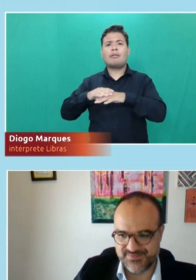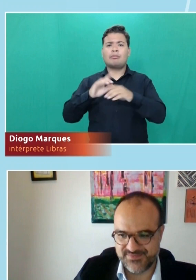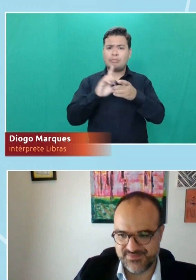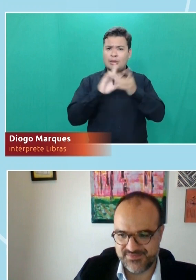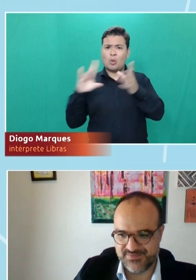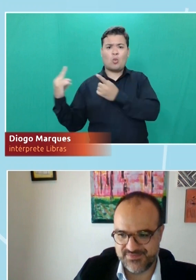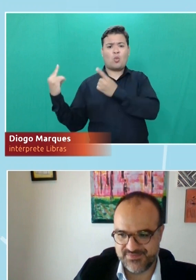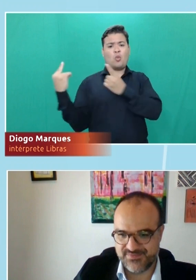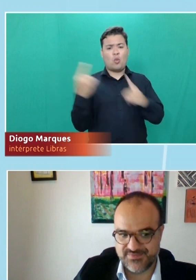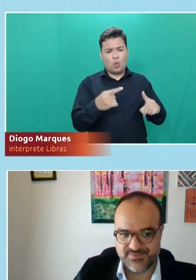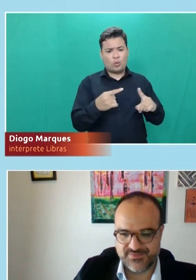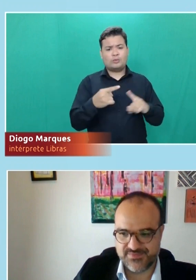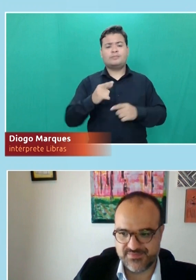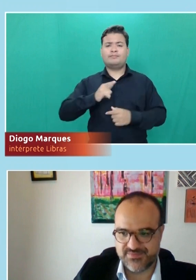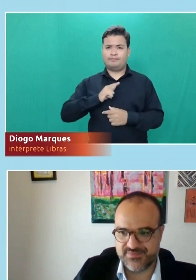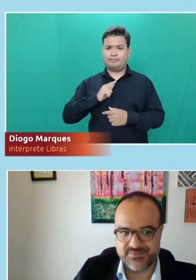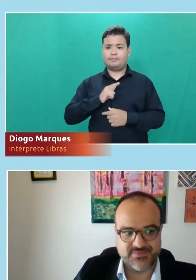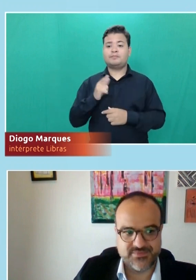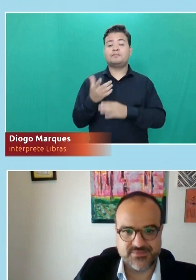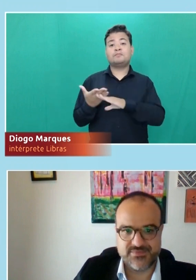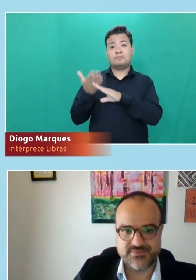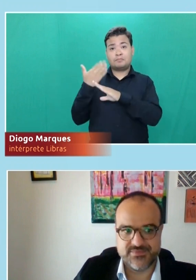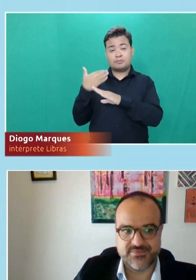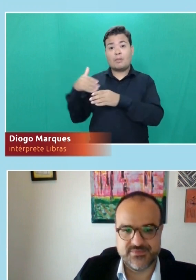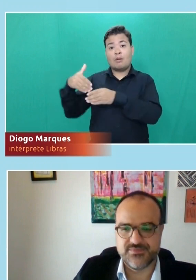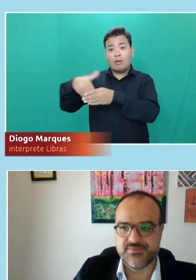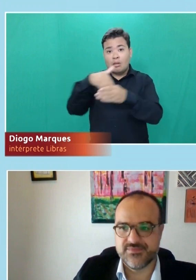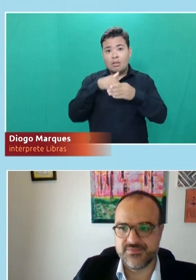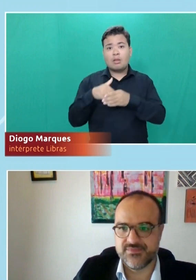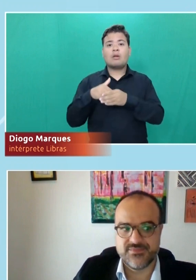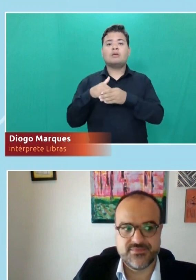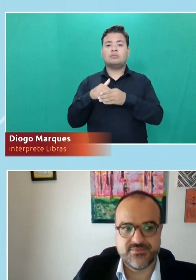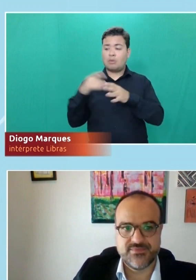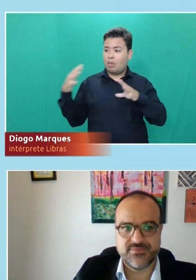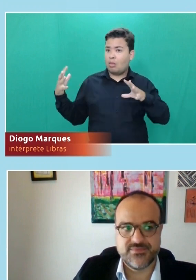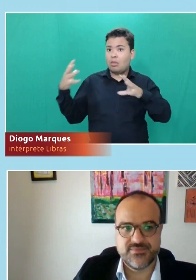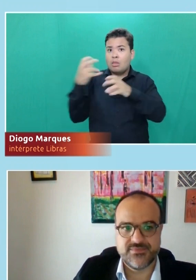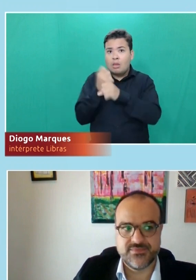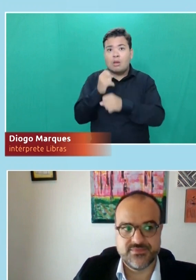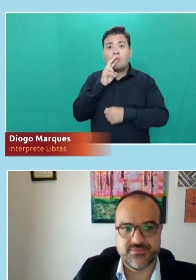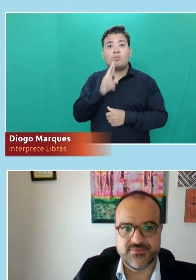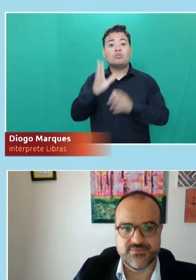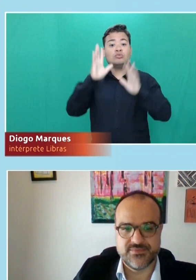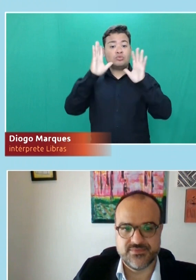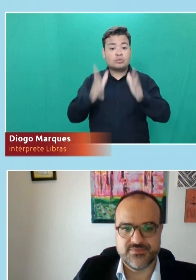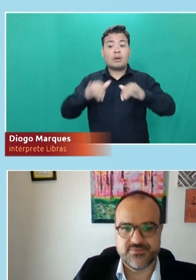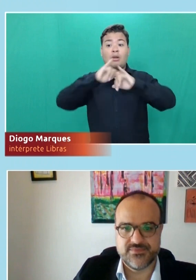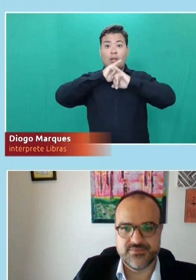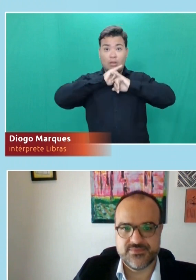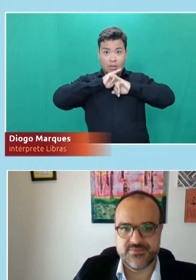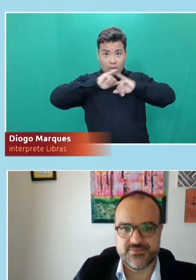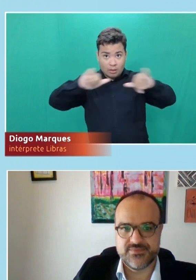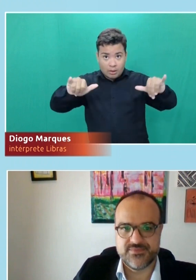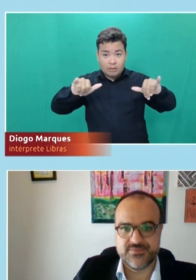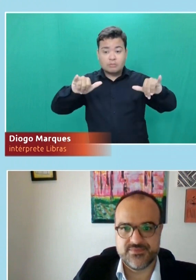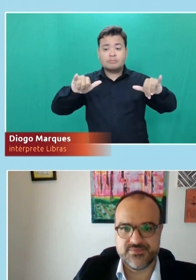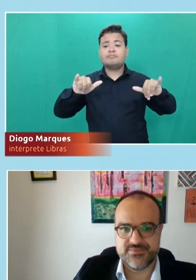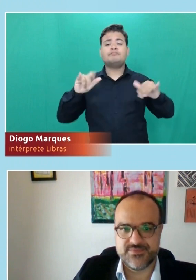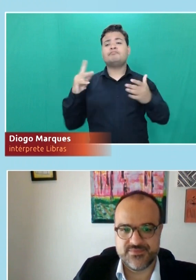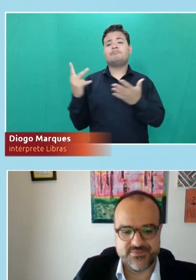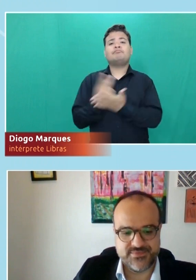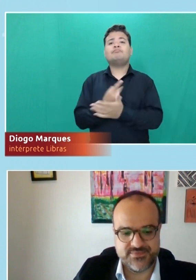Brasil. Desde que foi divulgado o resultado das eleições para a presidência da República, né, depois da realização do segundo turno,